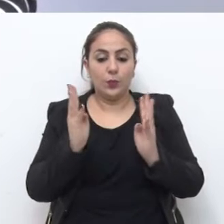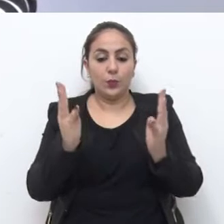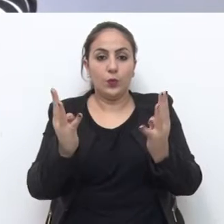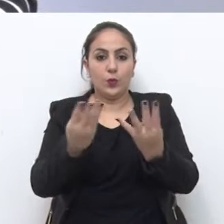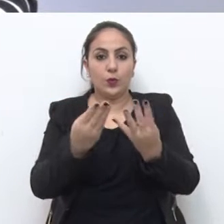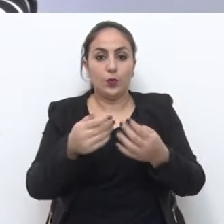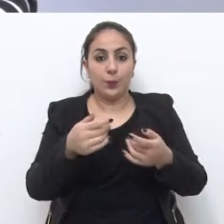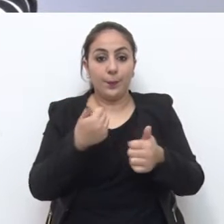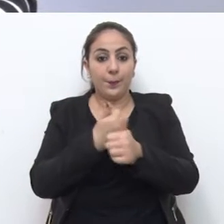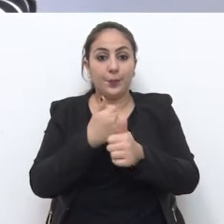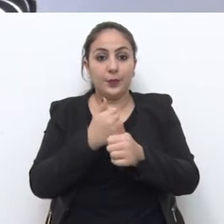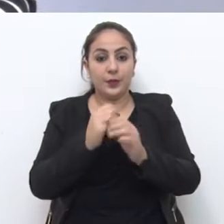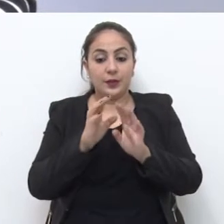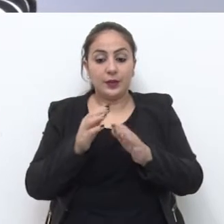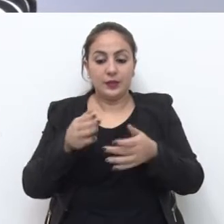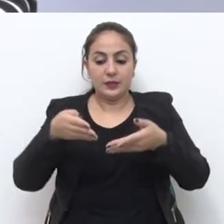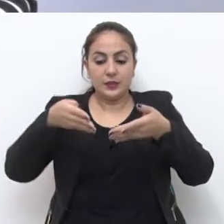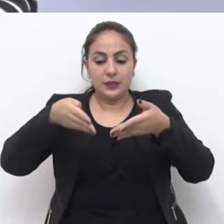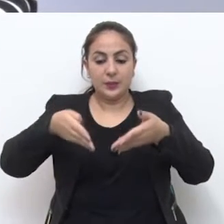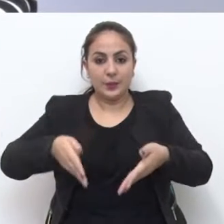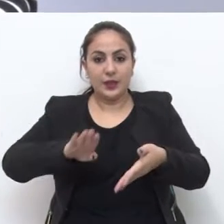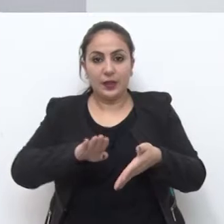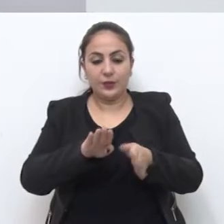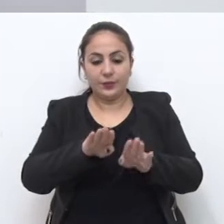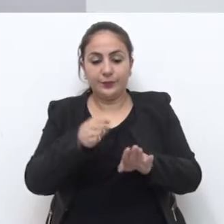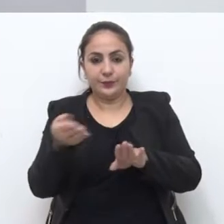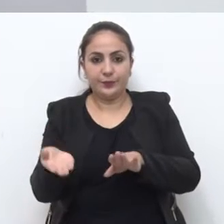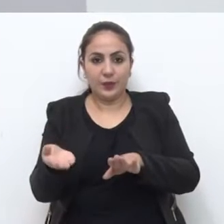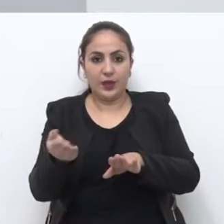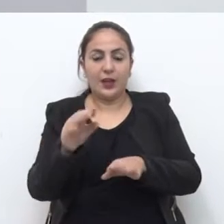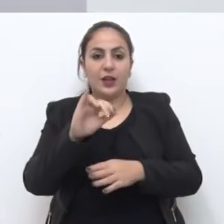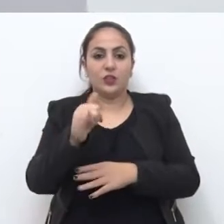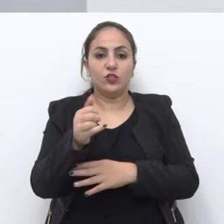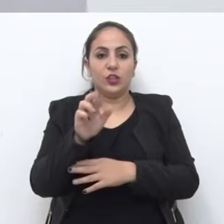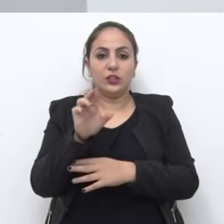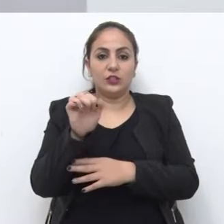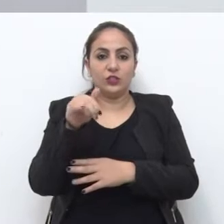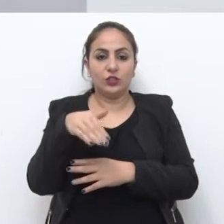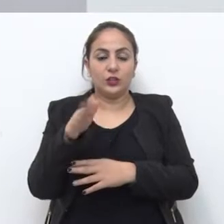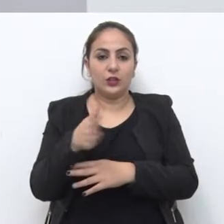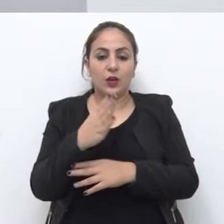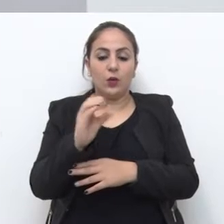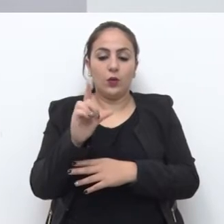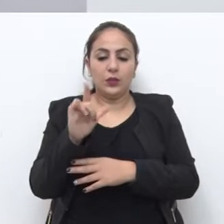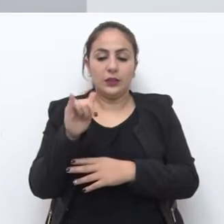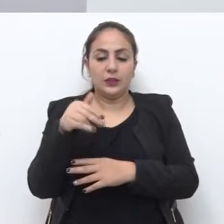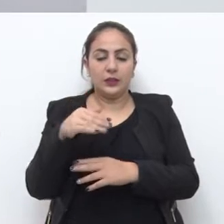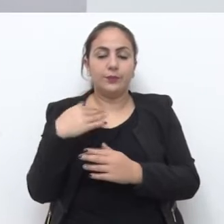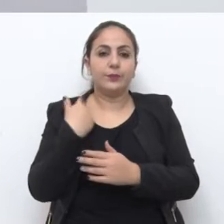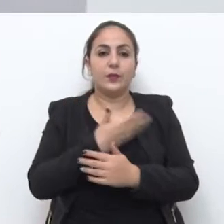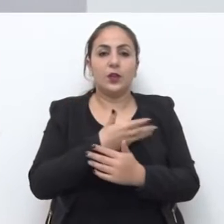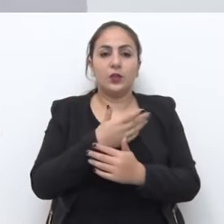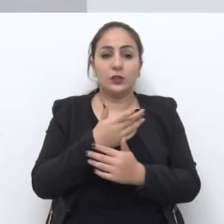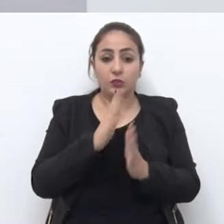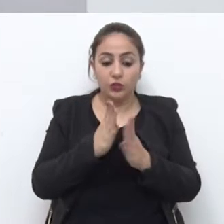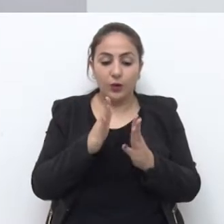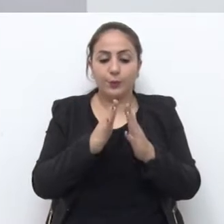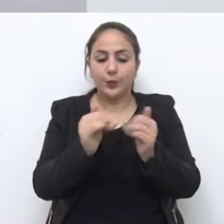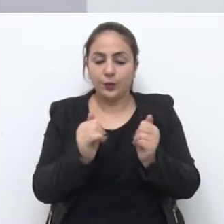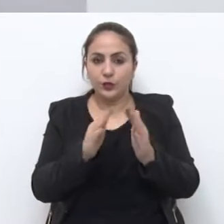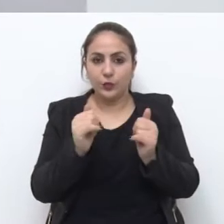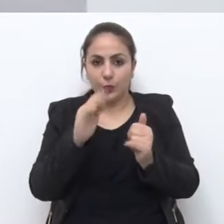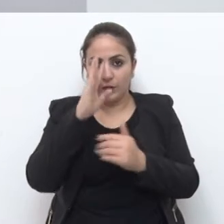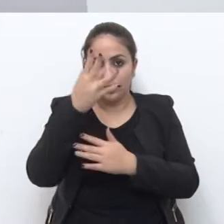muro no entorno do cemitério Jardim da Colina. Na legislatura passada, nós também solicitamos algumas